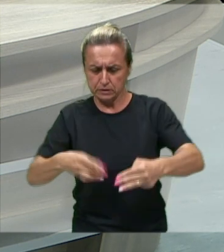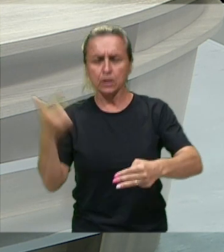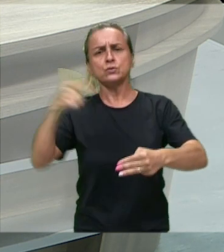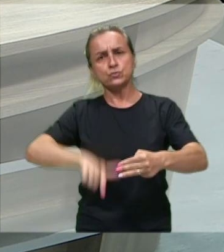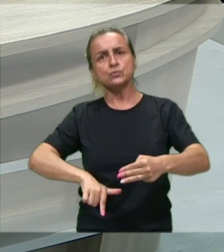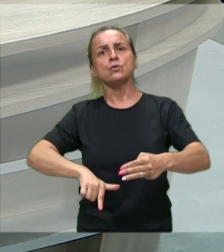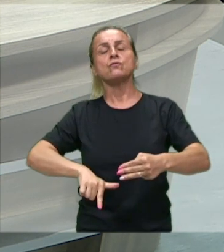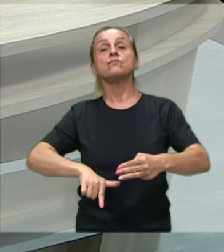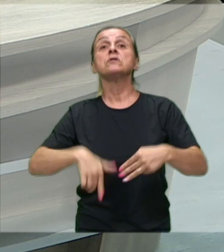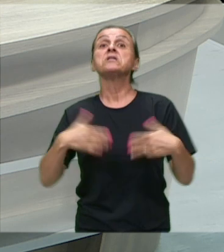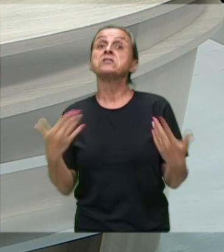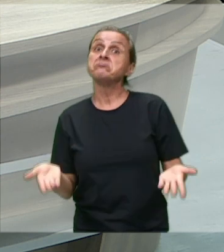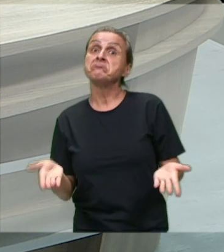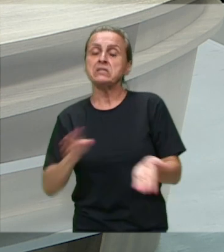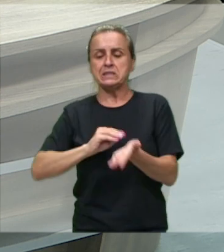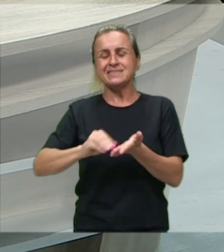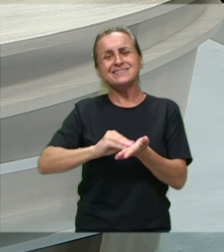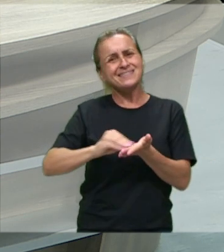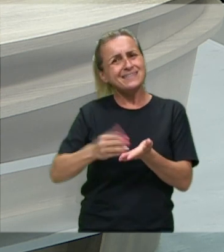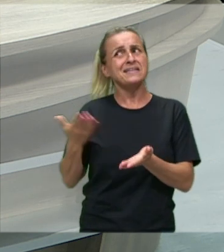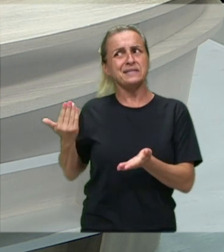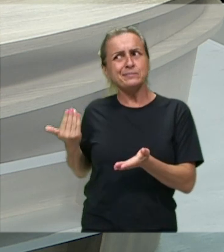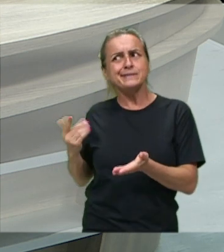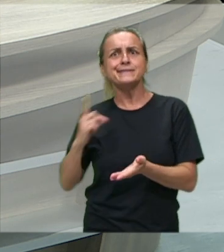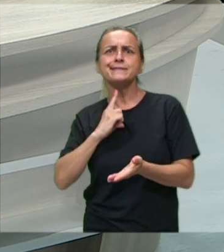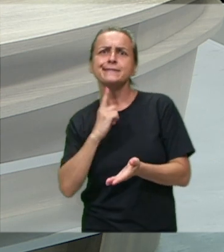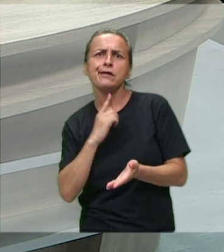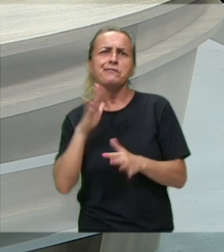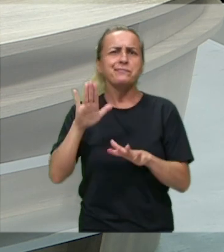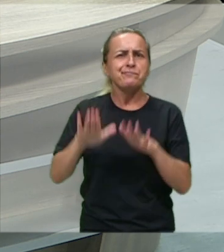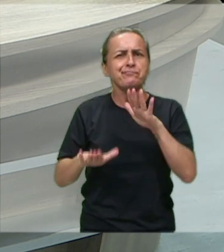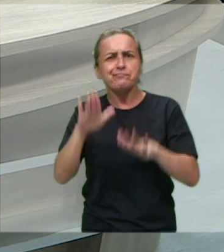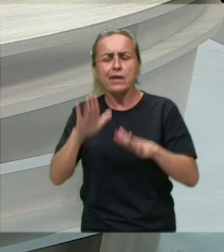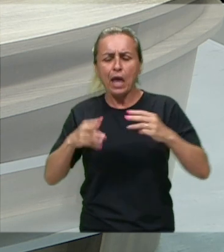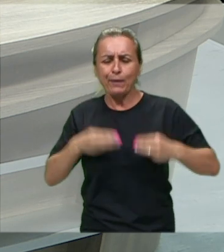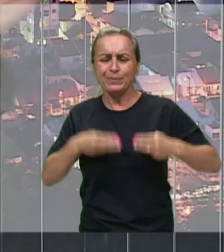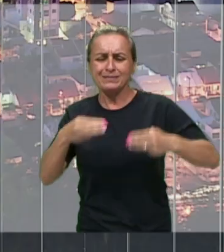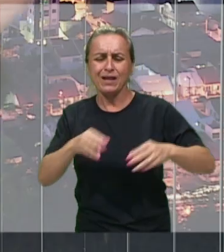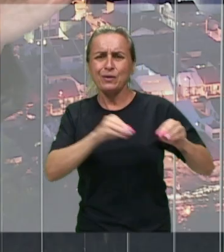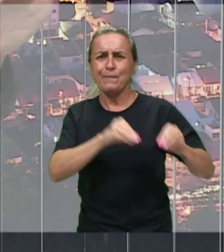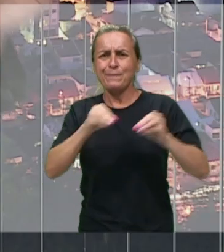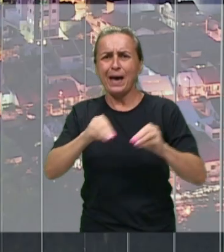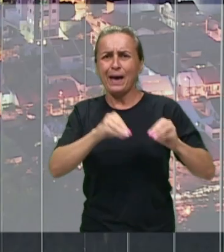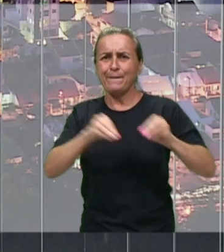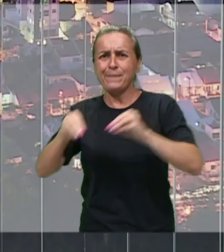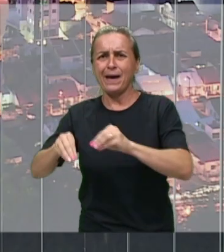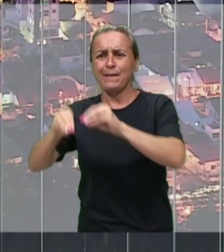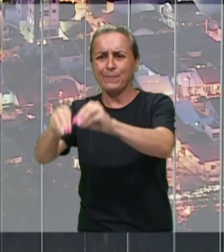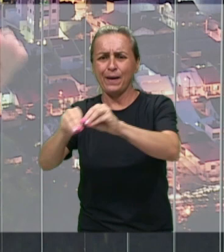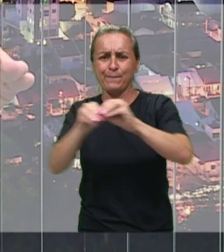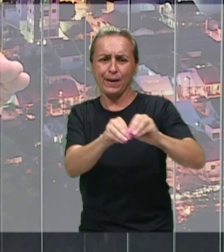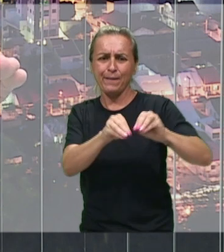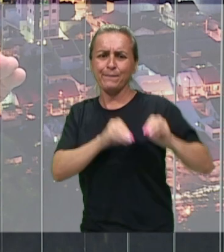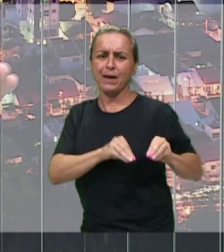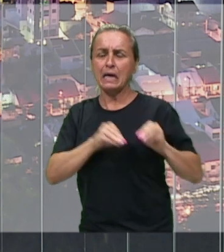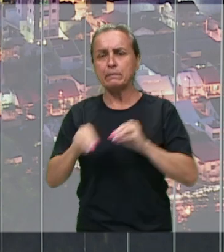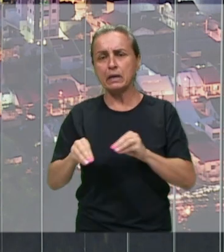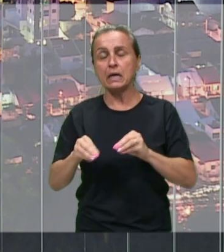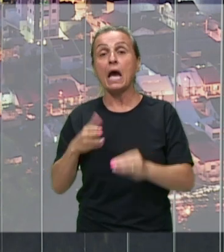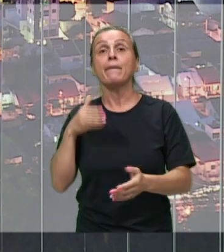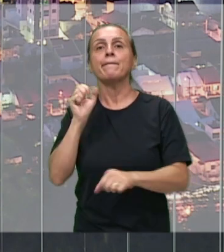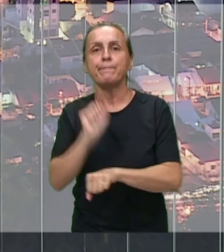Aí, enquanto era secretaria, teve, assim, vagando por alguns ministérios até ficar meio parado, estagnado no Ministério da